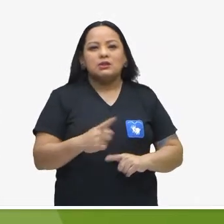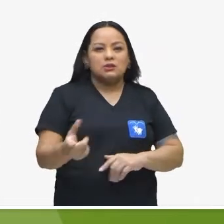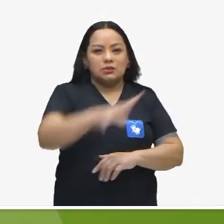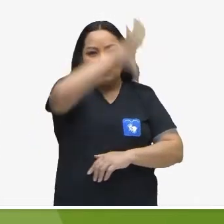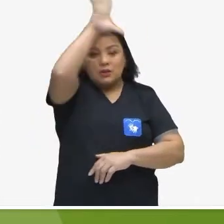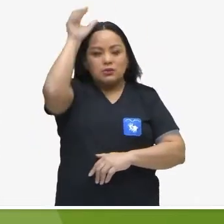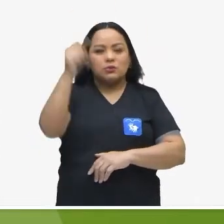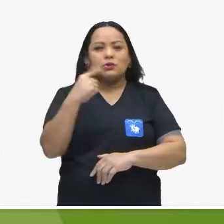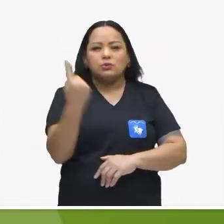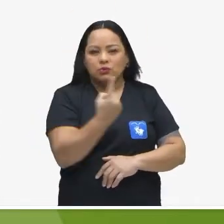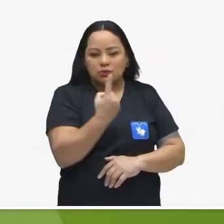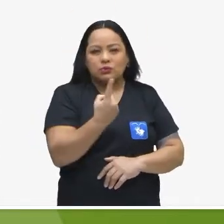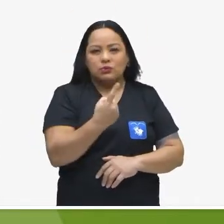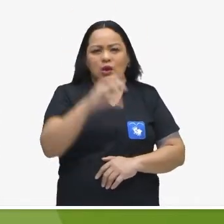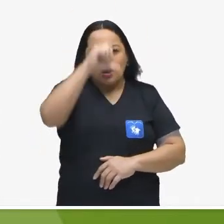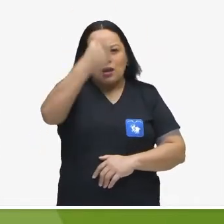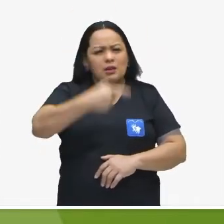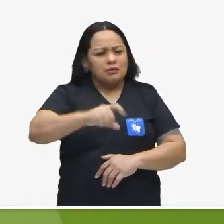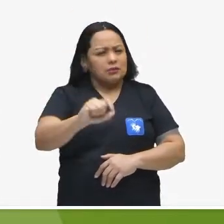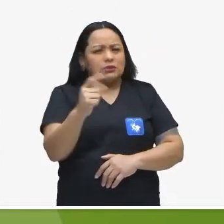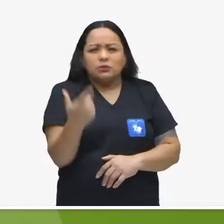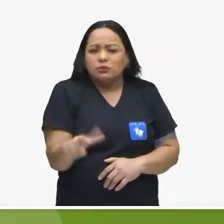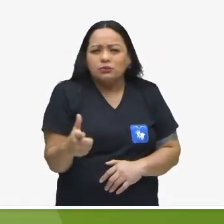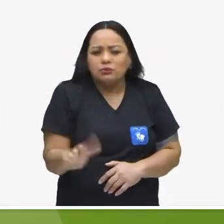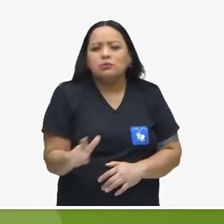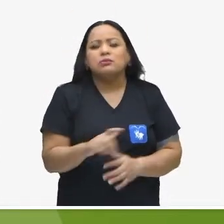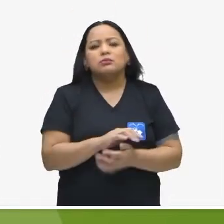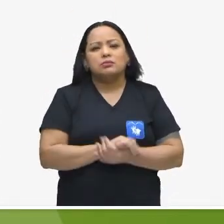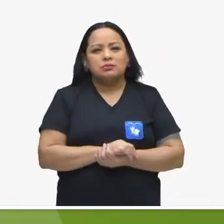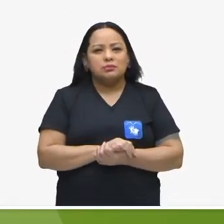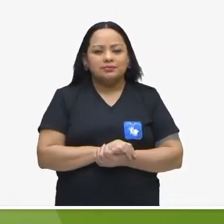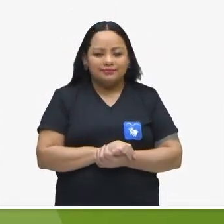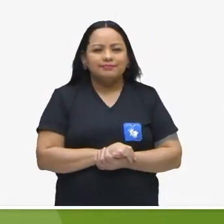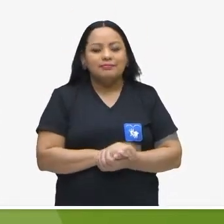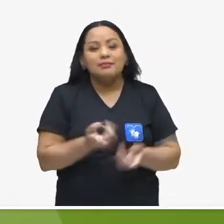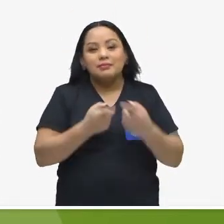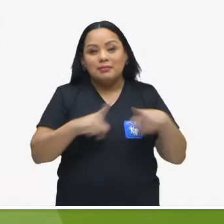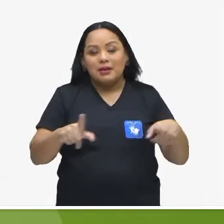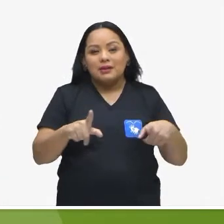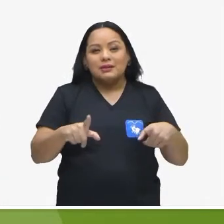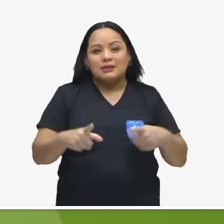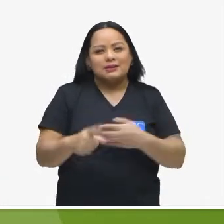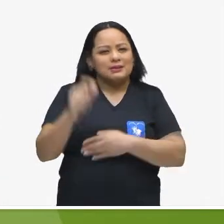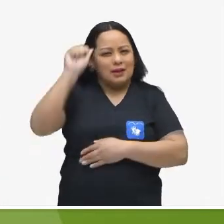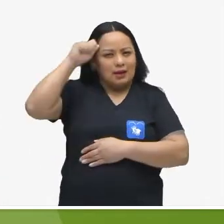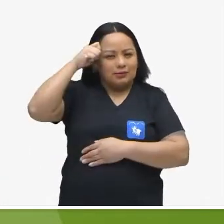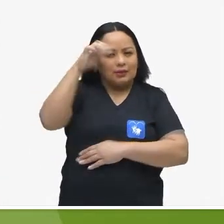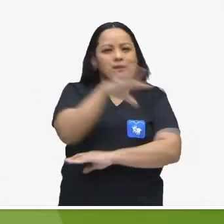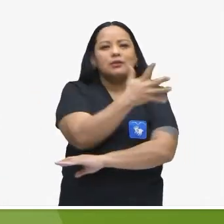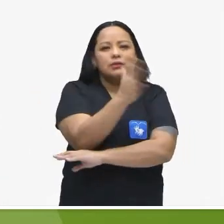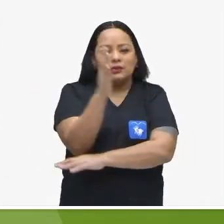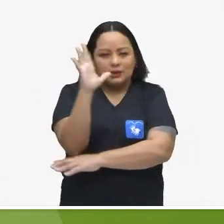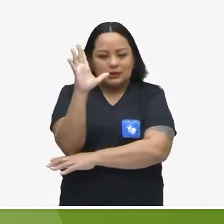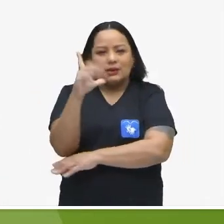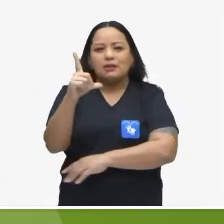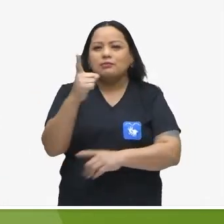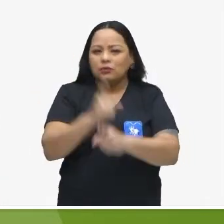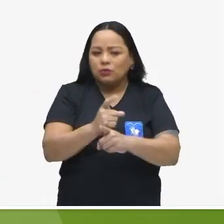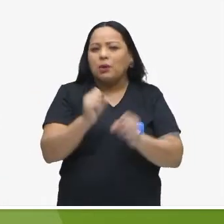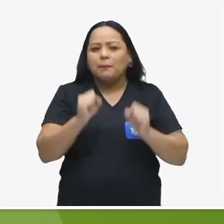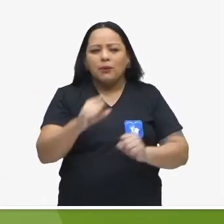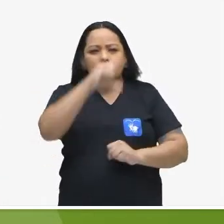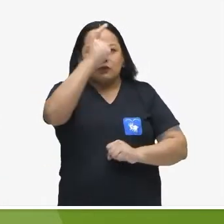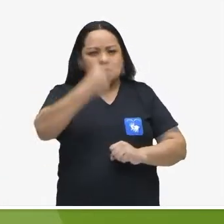Nós não temos elefante na nossa floresta amazônica, não é mesmo? Mas na savana africana, nós podemos encontrar esses